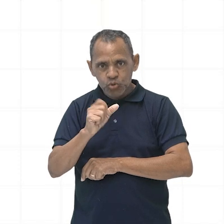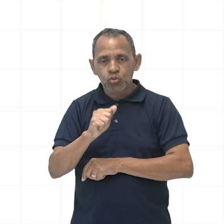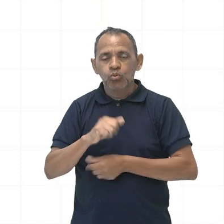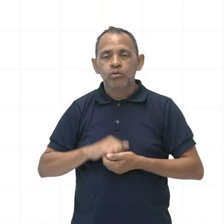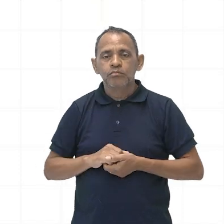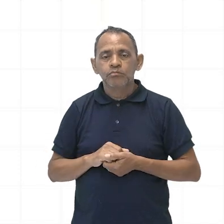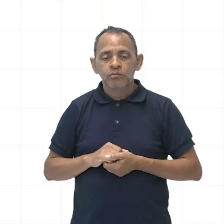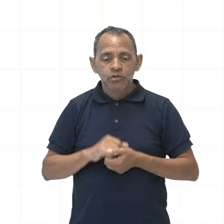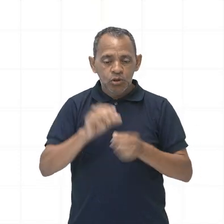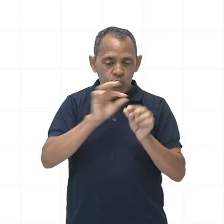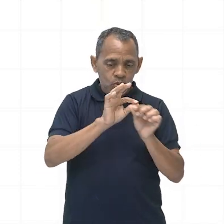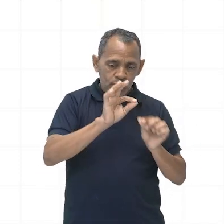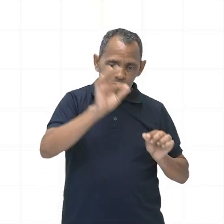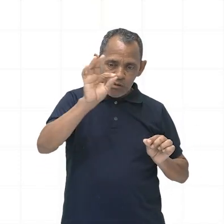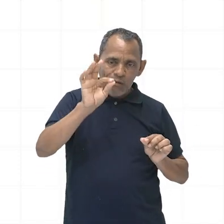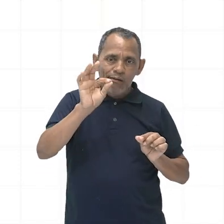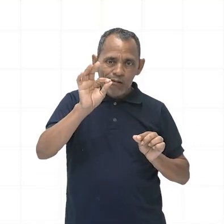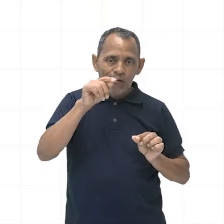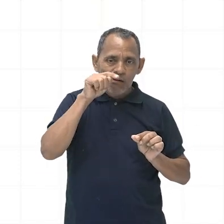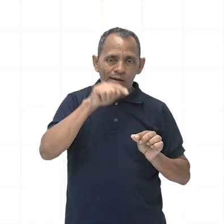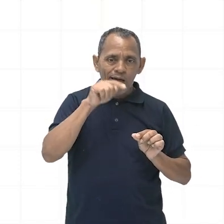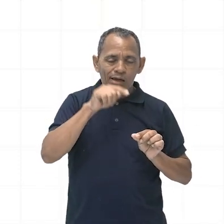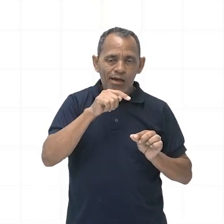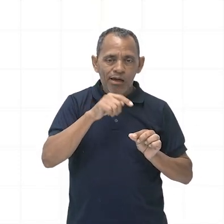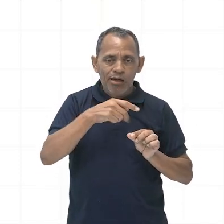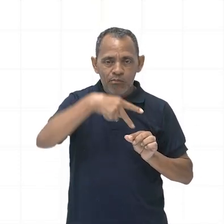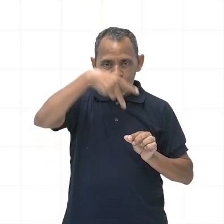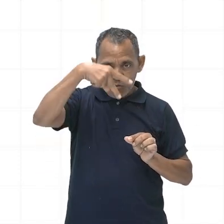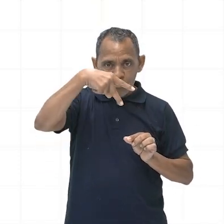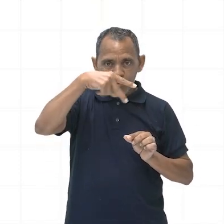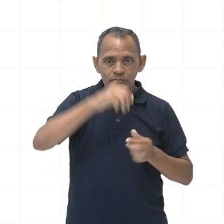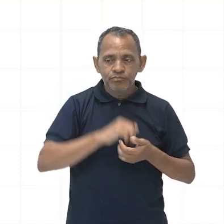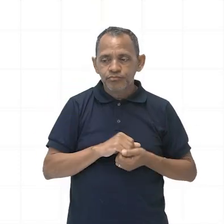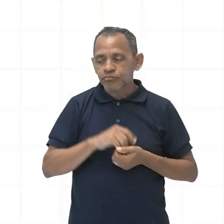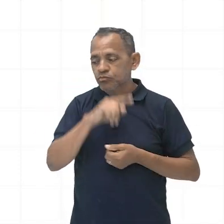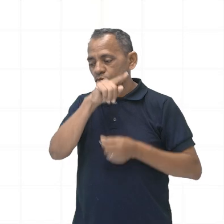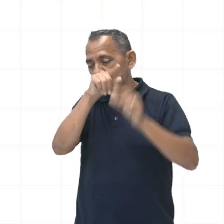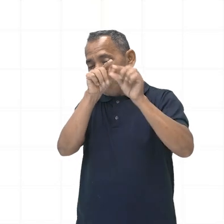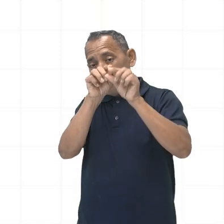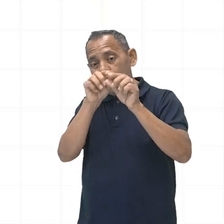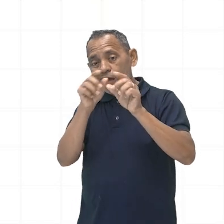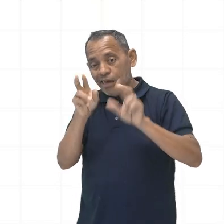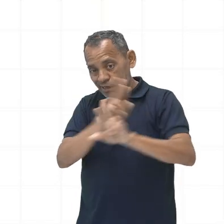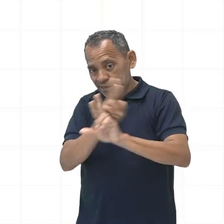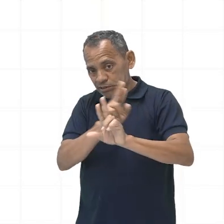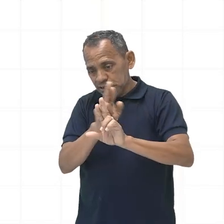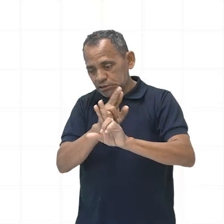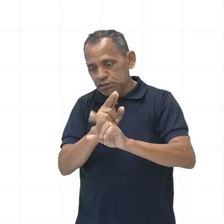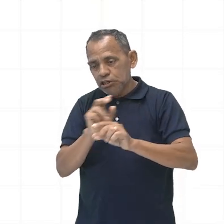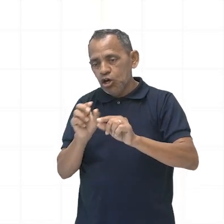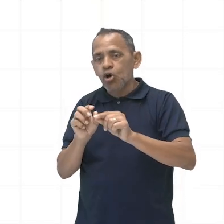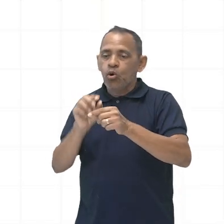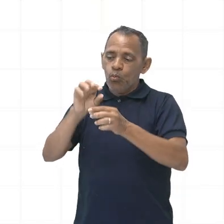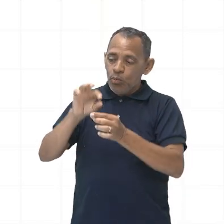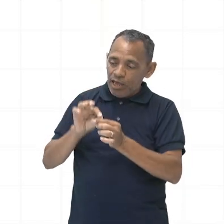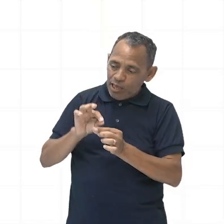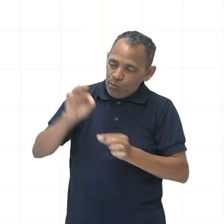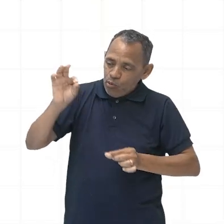maior estará para a hipotenusa do menor, certo? Assim como o